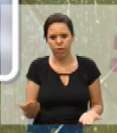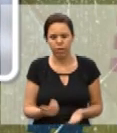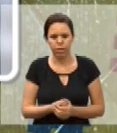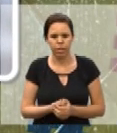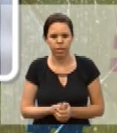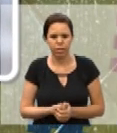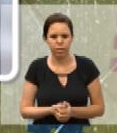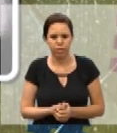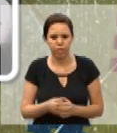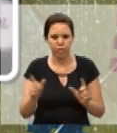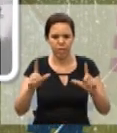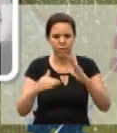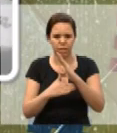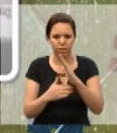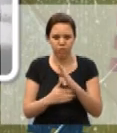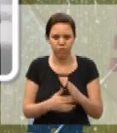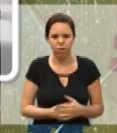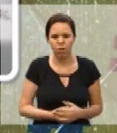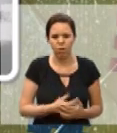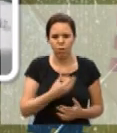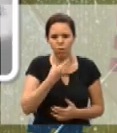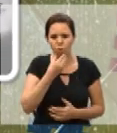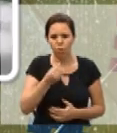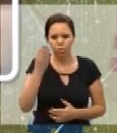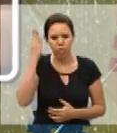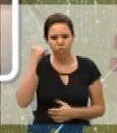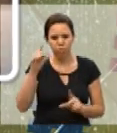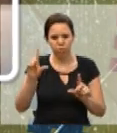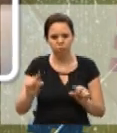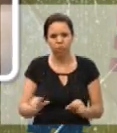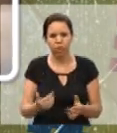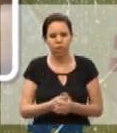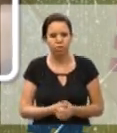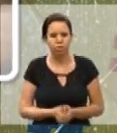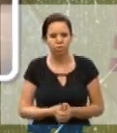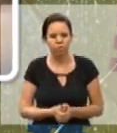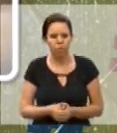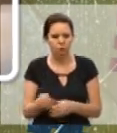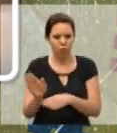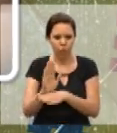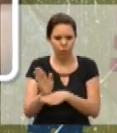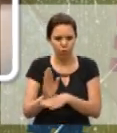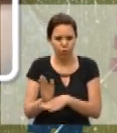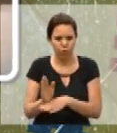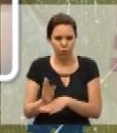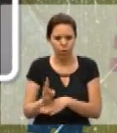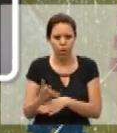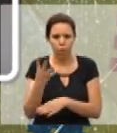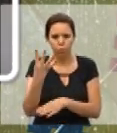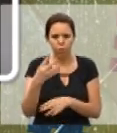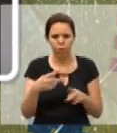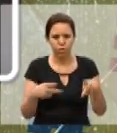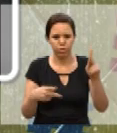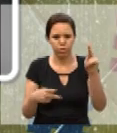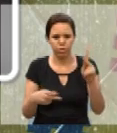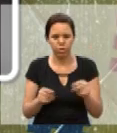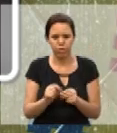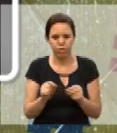na TV Câmara, que é O Homem que Sabia de Menos, verdade, né? Isso mesmo. Ele está sendo filmado em 4K e ele está